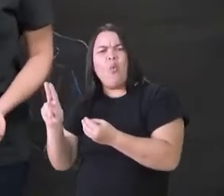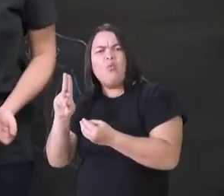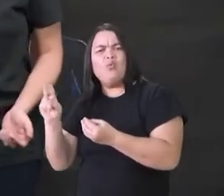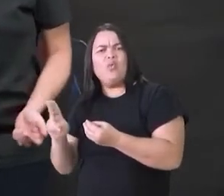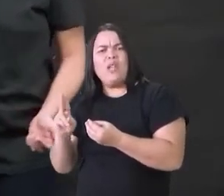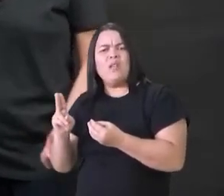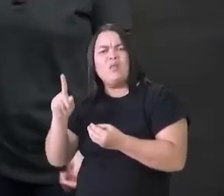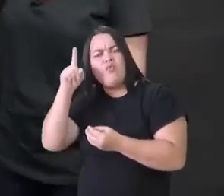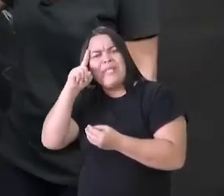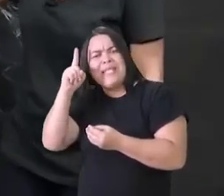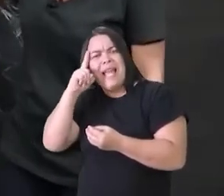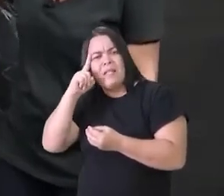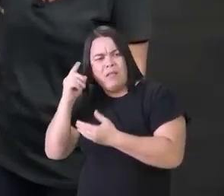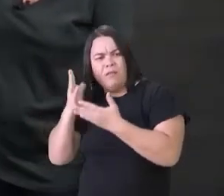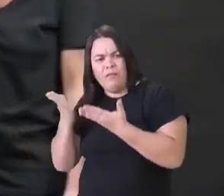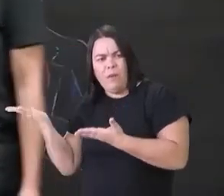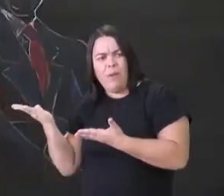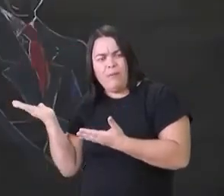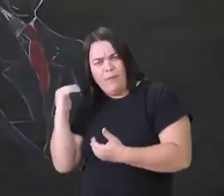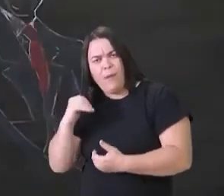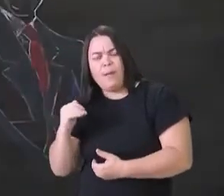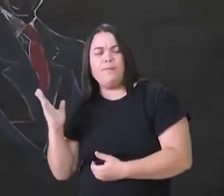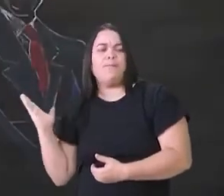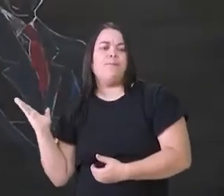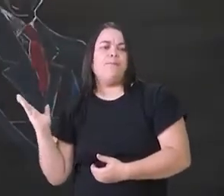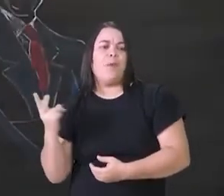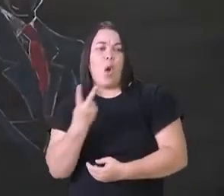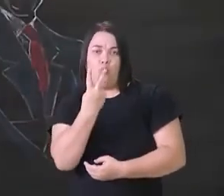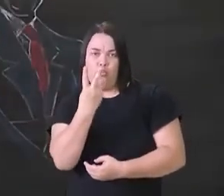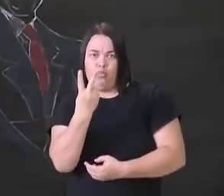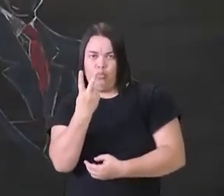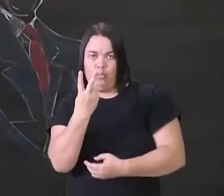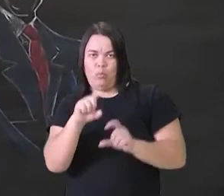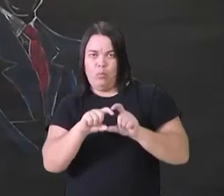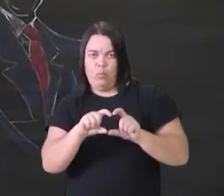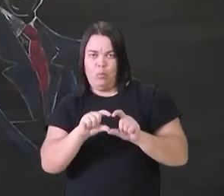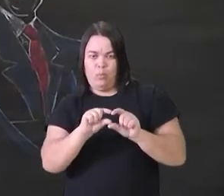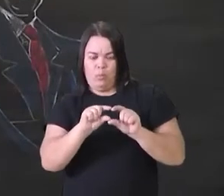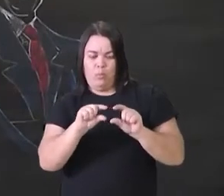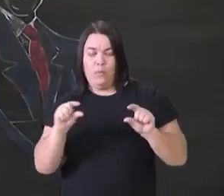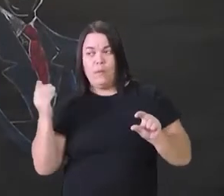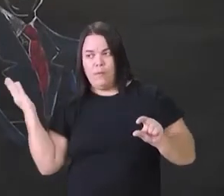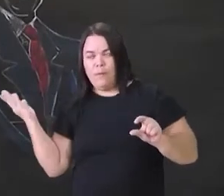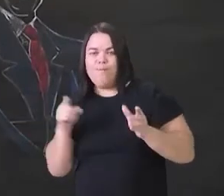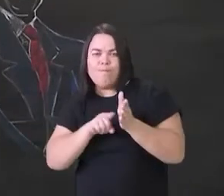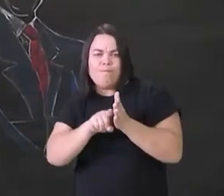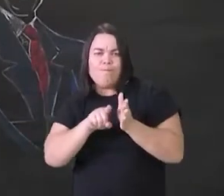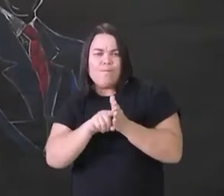no nosso dia a dia. Então vamos lá? Tenho duas frases, vamos novamente